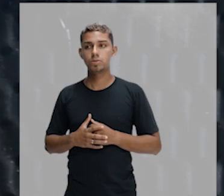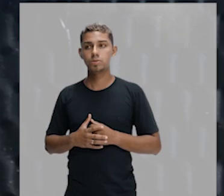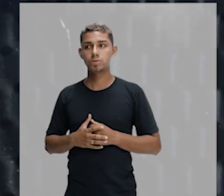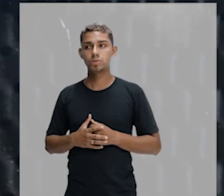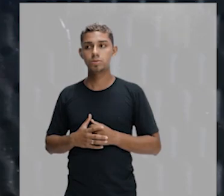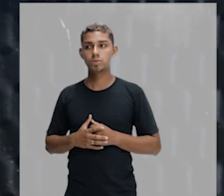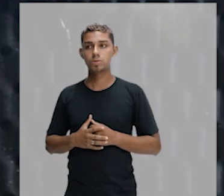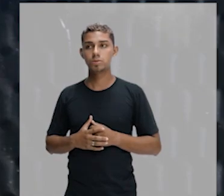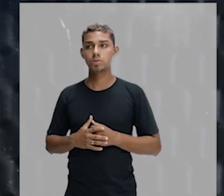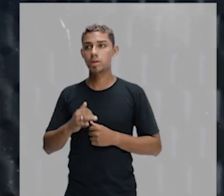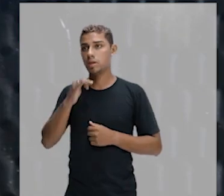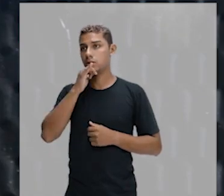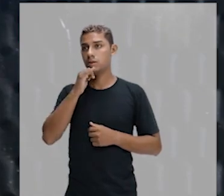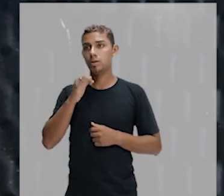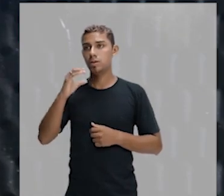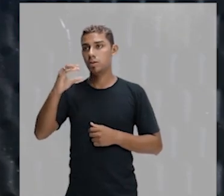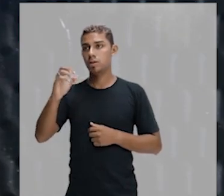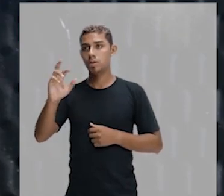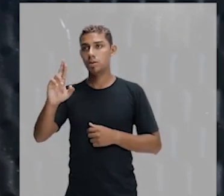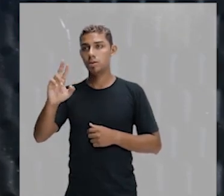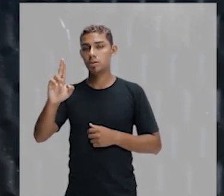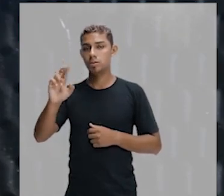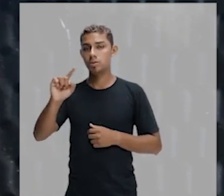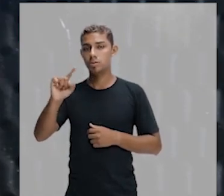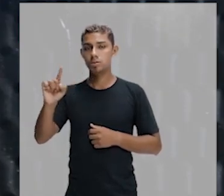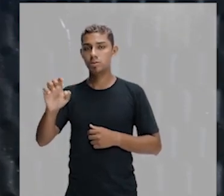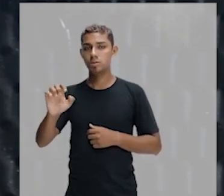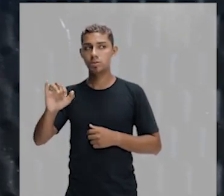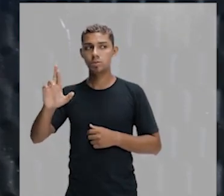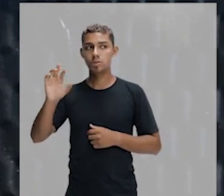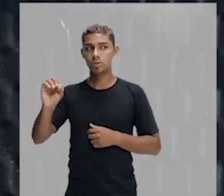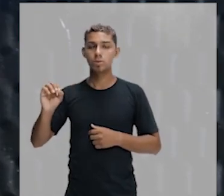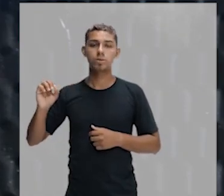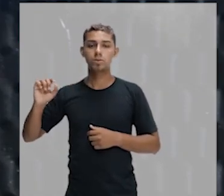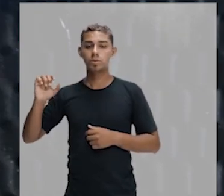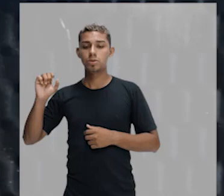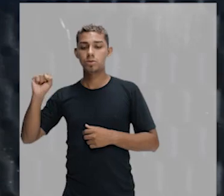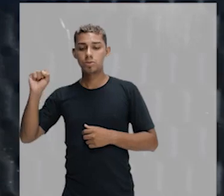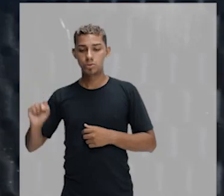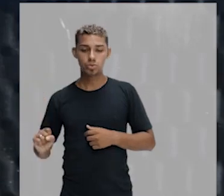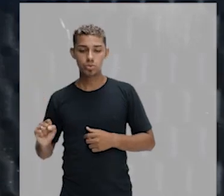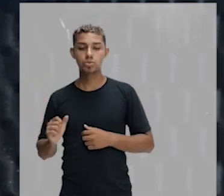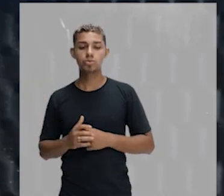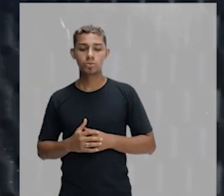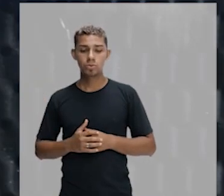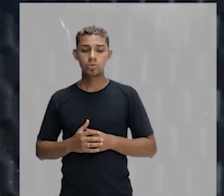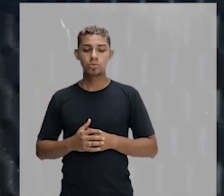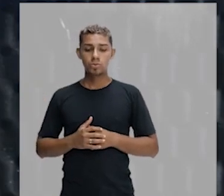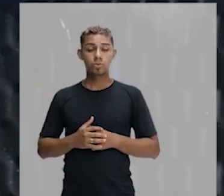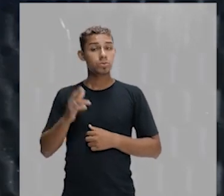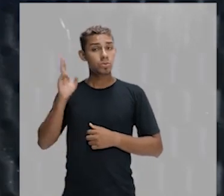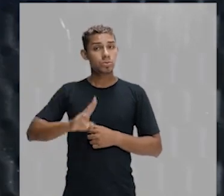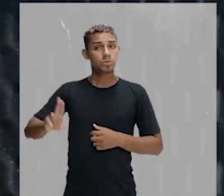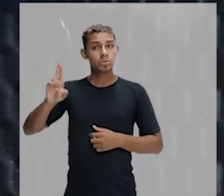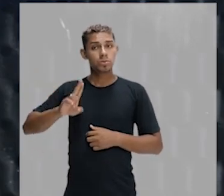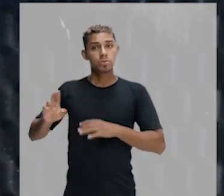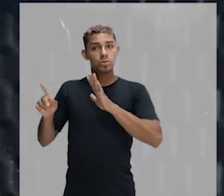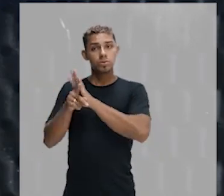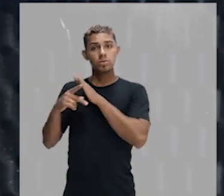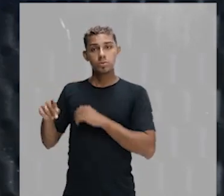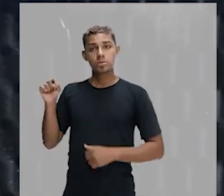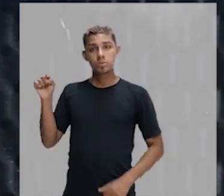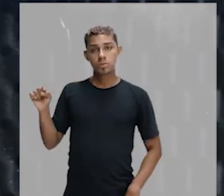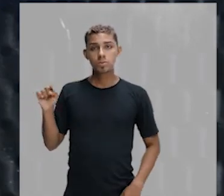do Cruzeiro do Sul, por exemplo. Cruzeiro do Sul é uma constelação que também a gente consegue ver. Inclusive, o Cruzeiro do Sul ele é utilizado aí